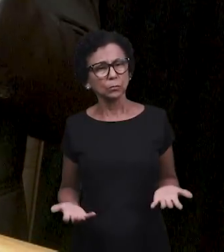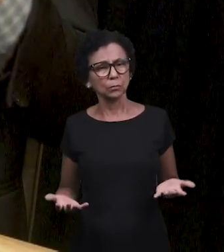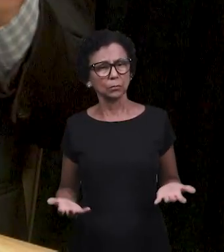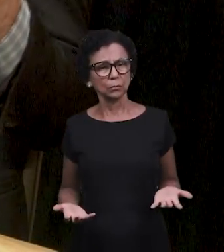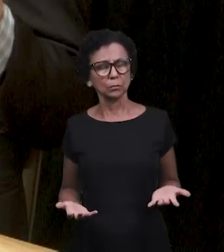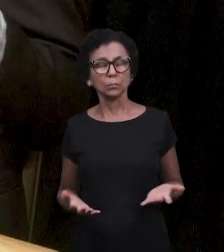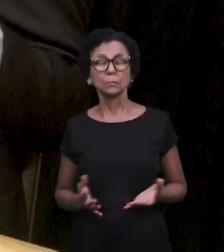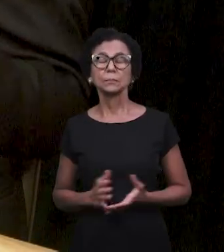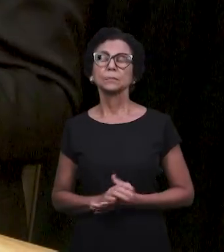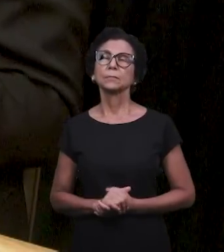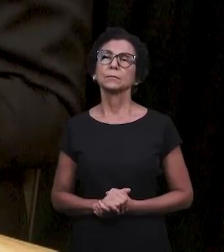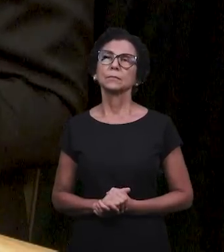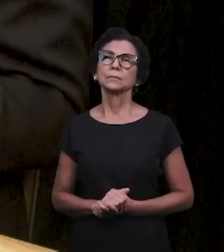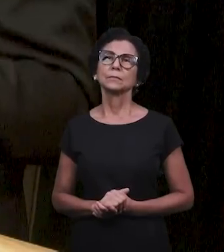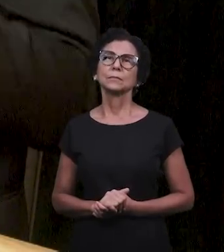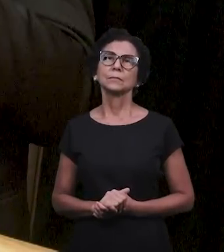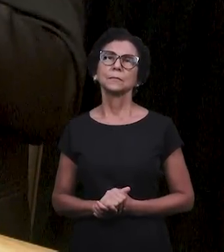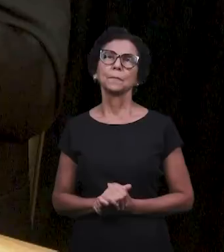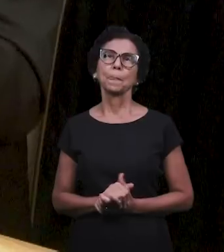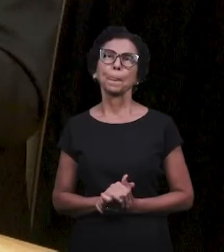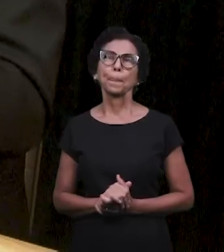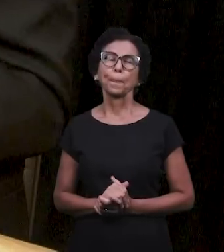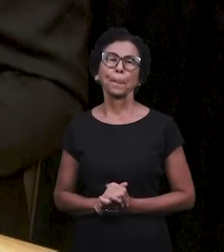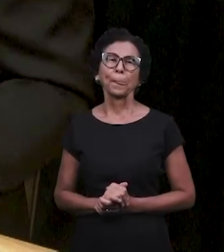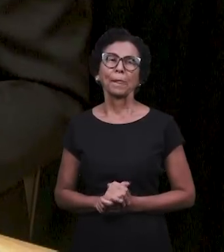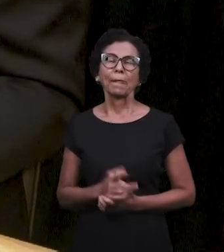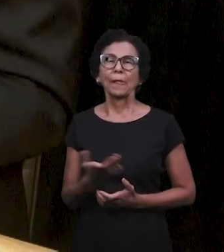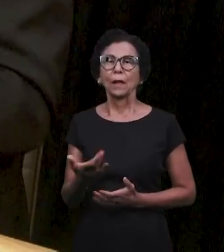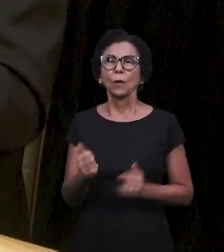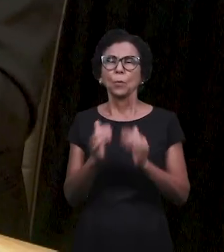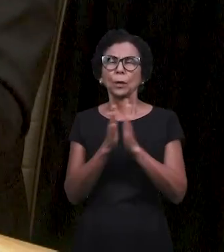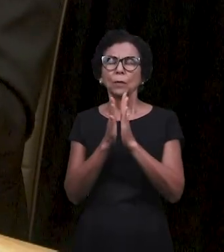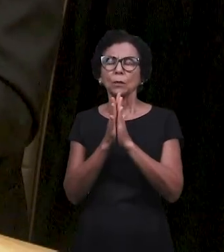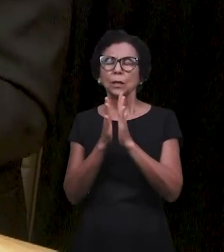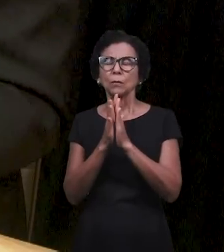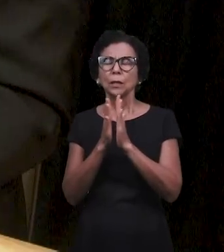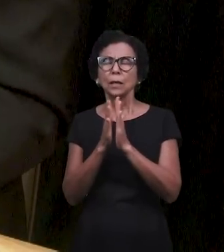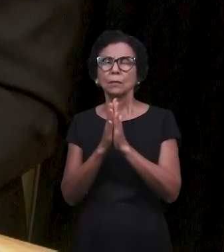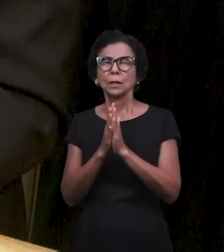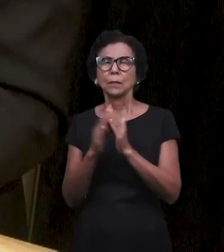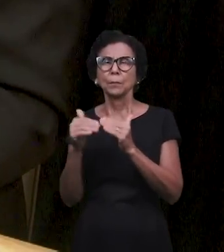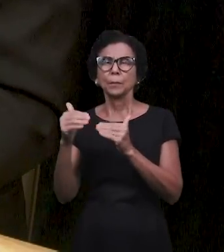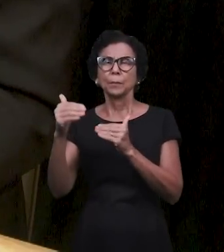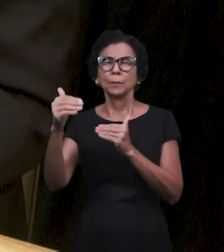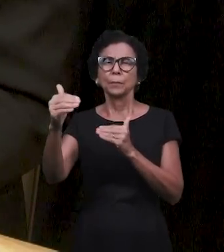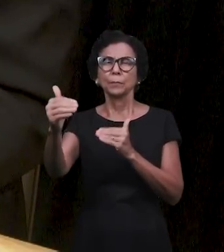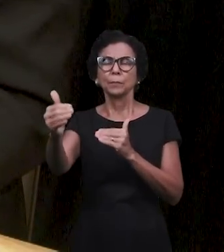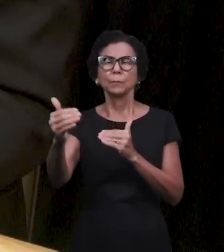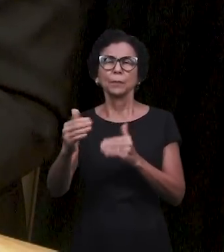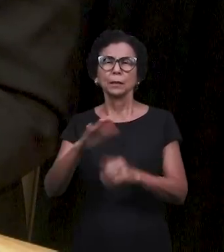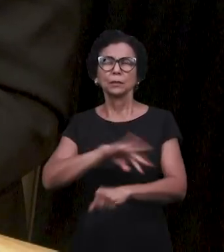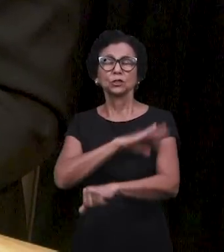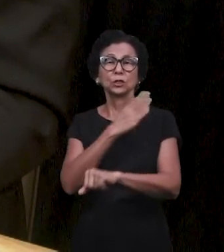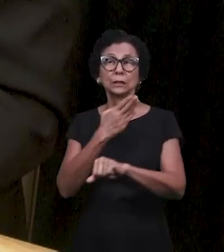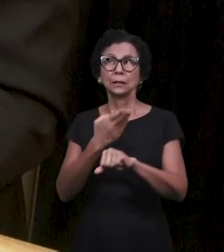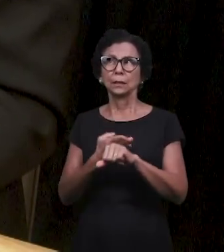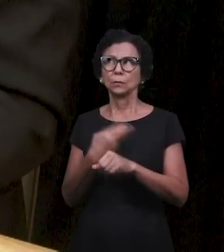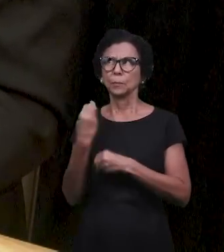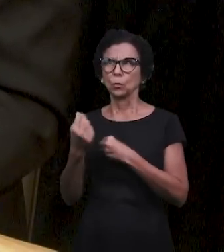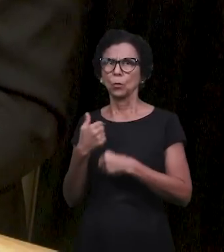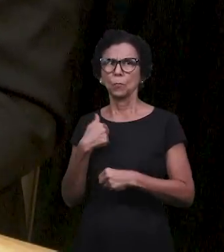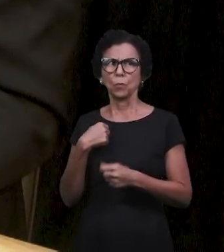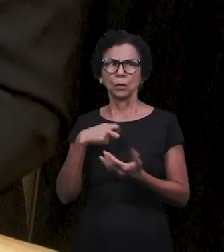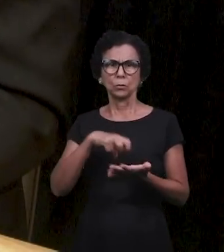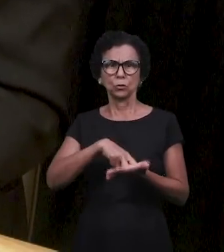cessar, mas como é que eu vou ficar de joelho o dia inteiro? Eu vou ficar clamando o dia inteiro? Mas é isso que o pastor Dionísio colocou. É buscar essa comunhão com o